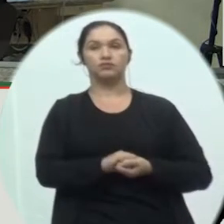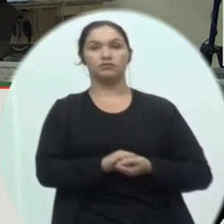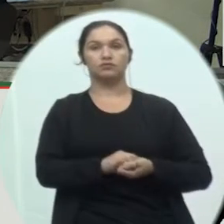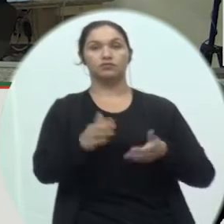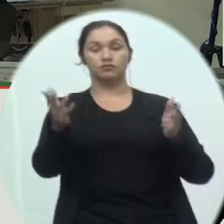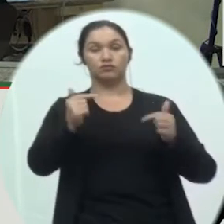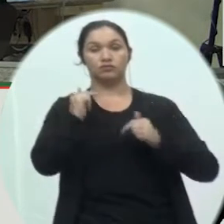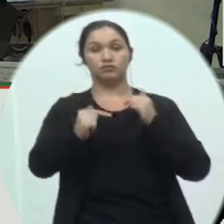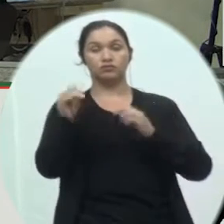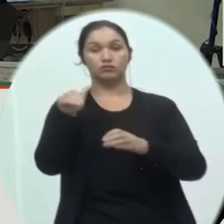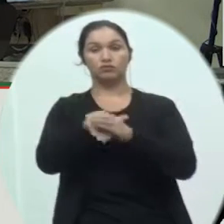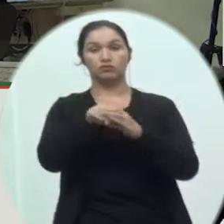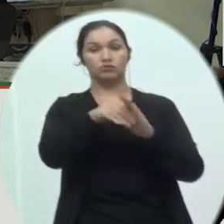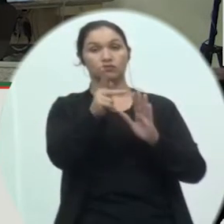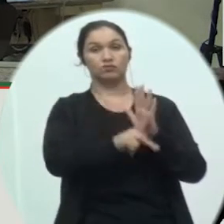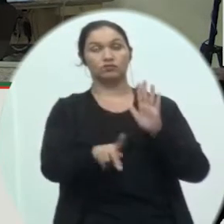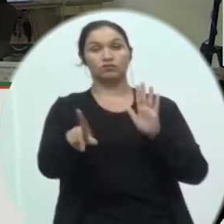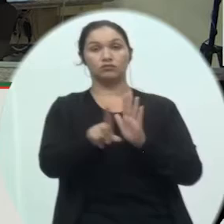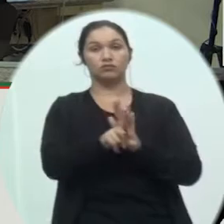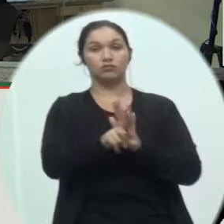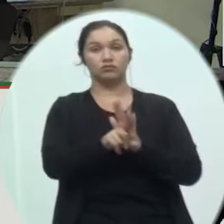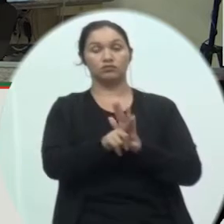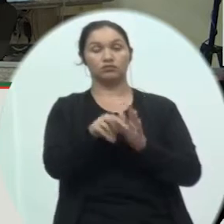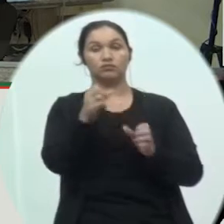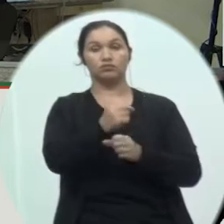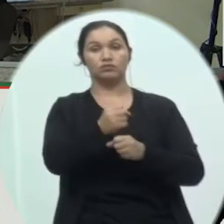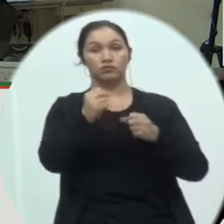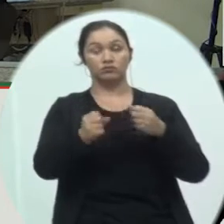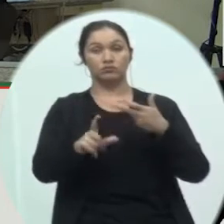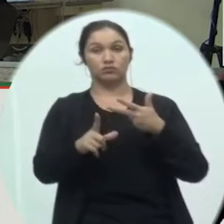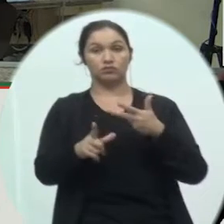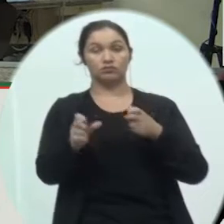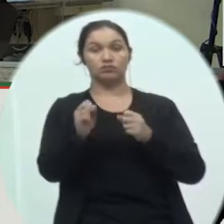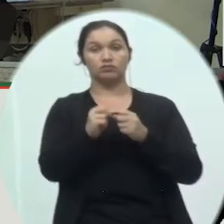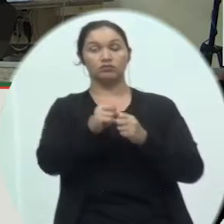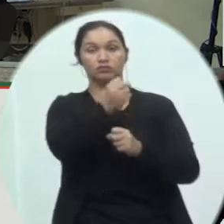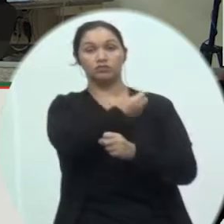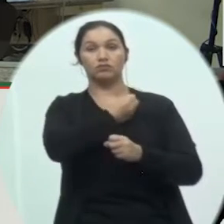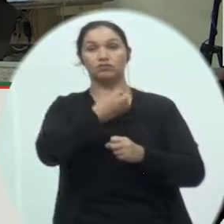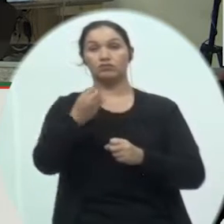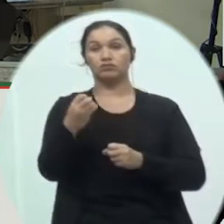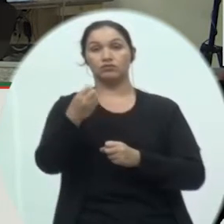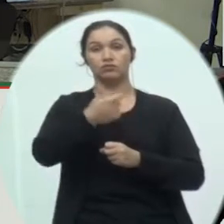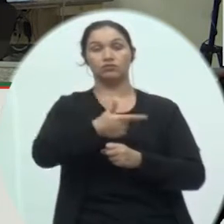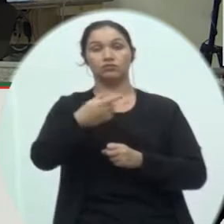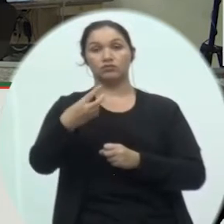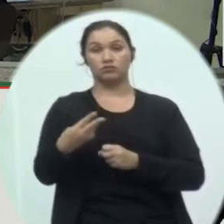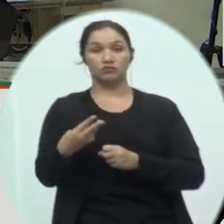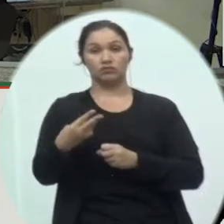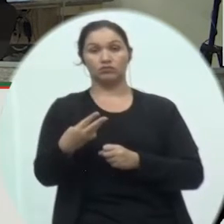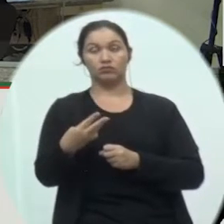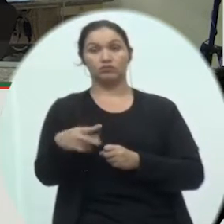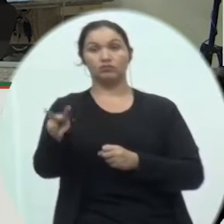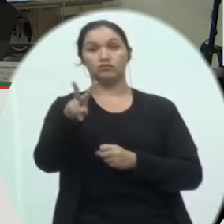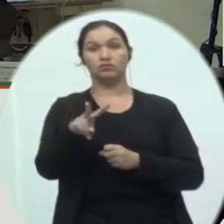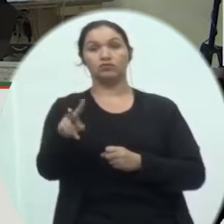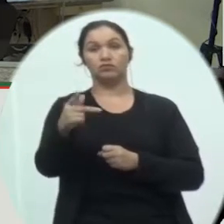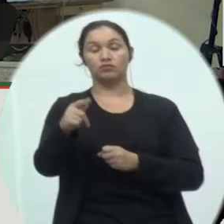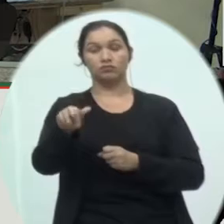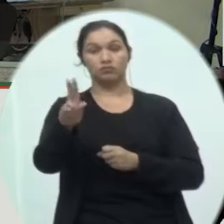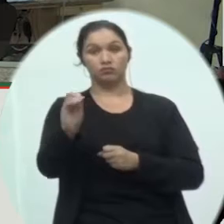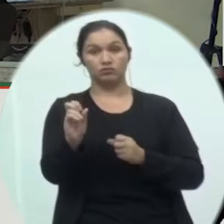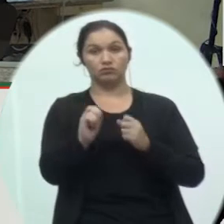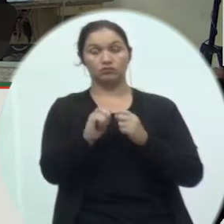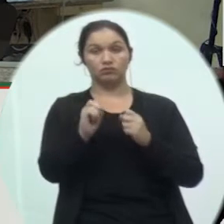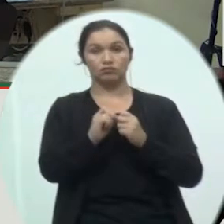Em única discussão e votação, o projeto de lei do Legislativo PL 023/19, proposto pelo vereador José Paulo